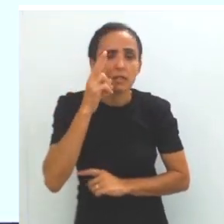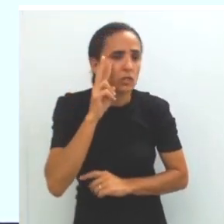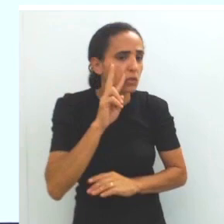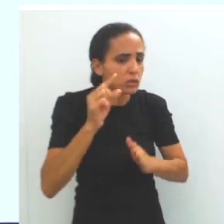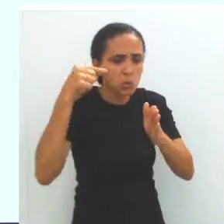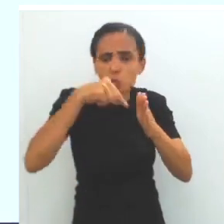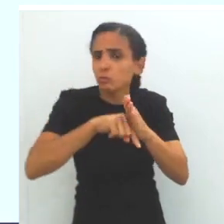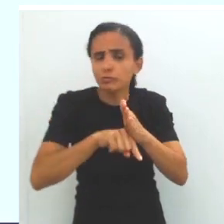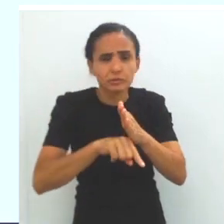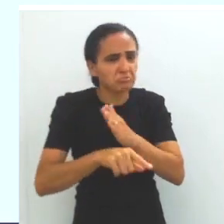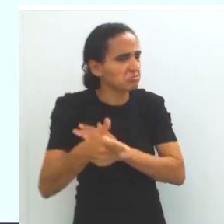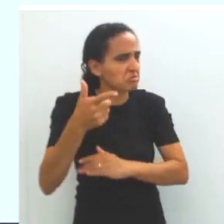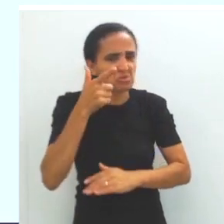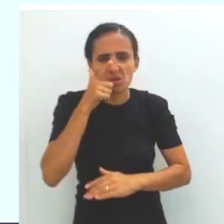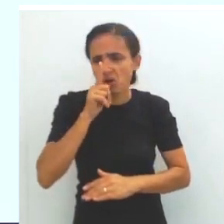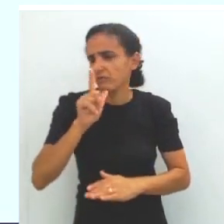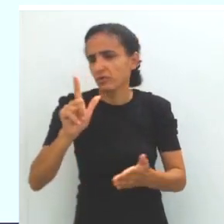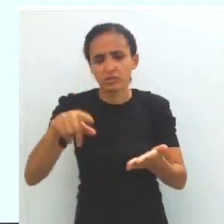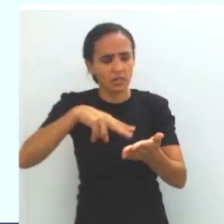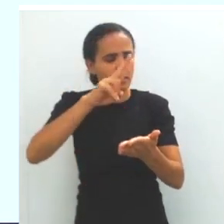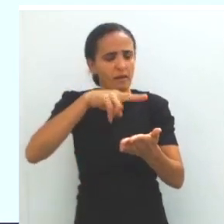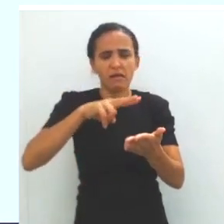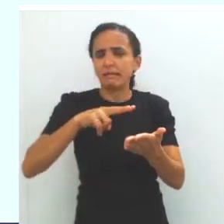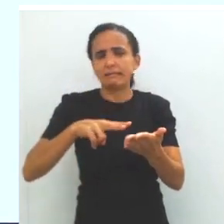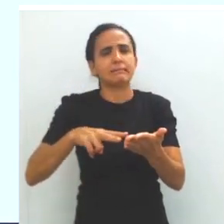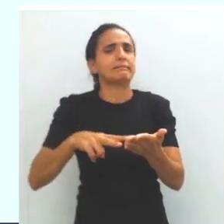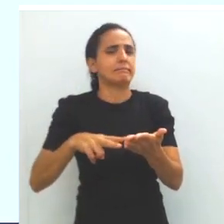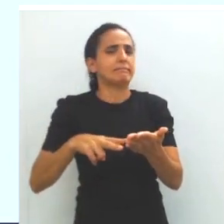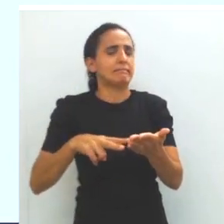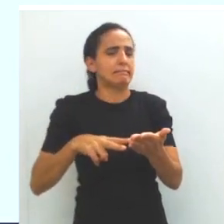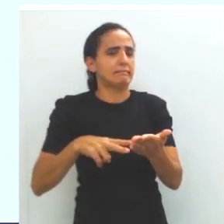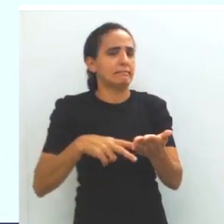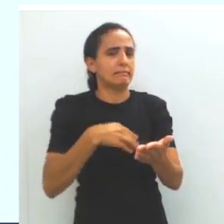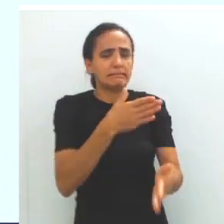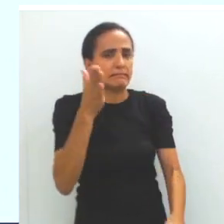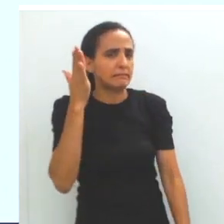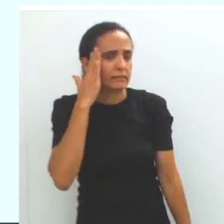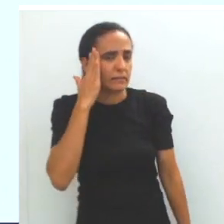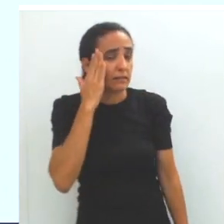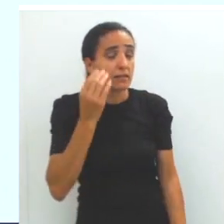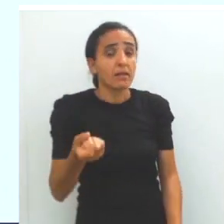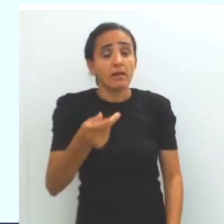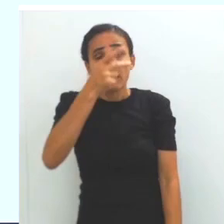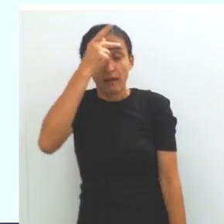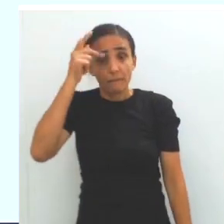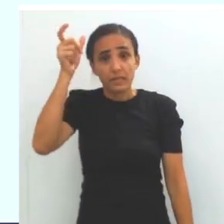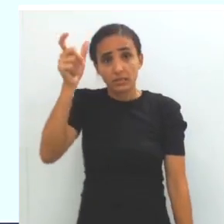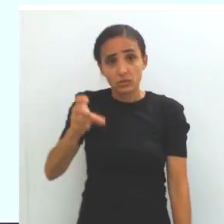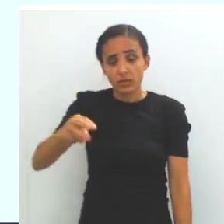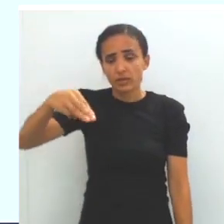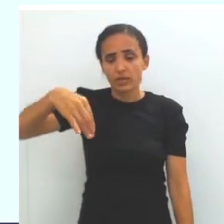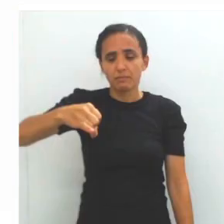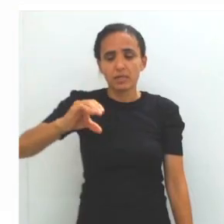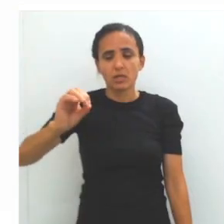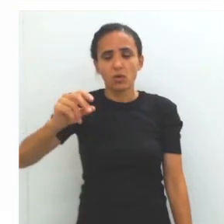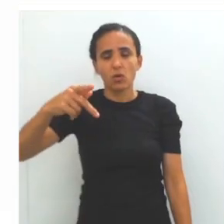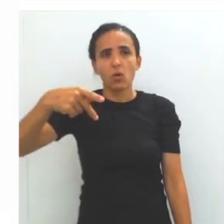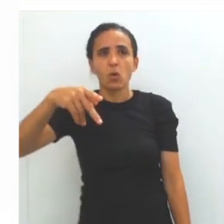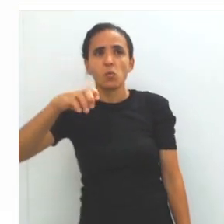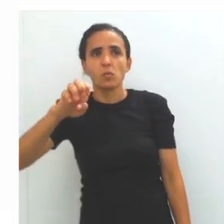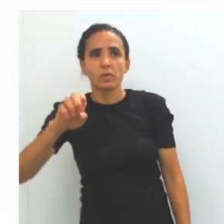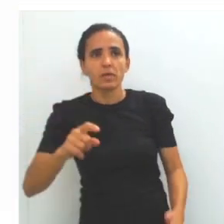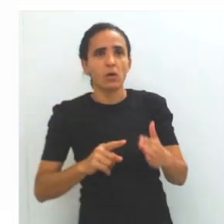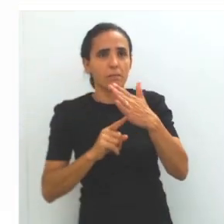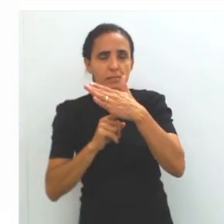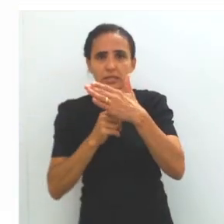não chegar no fundo do olho, na retina, a imagem não é nítida. Quem é míope, vejam a imagem